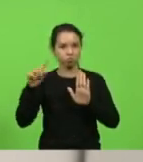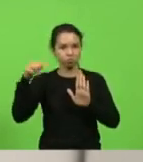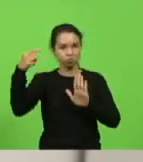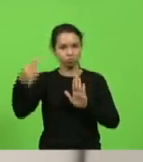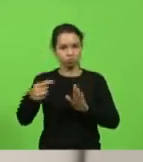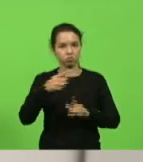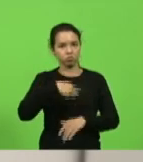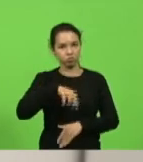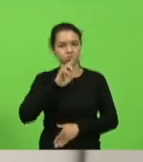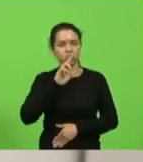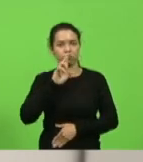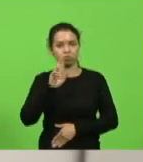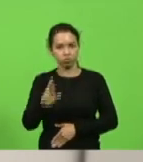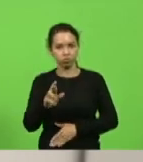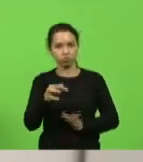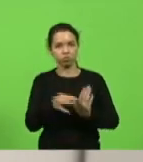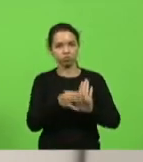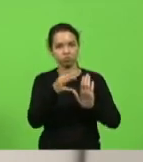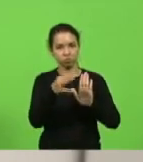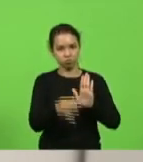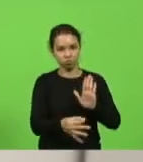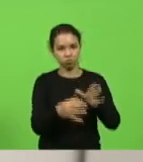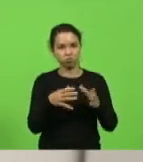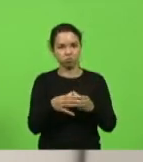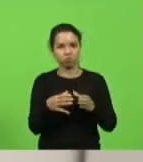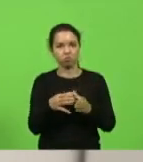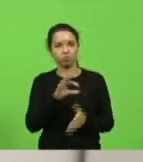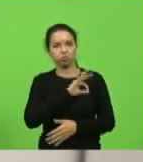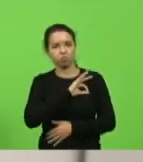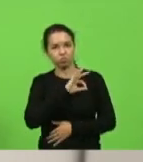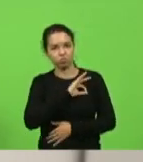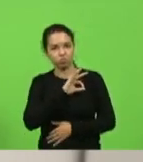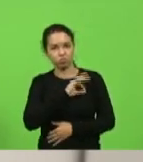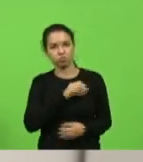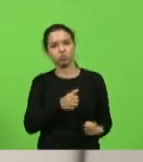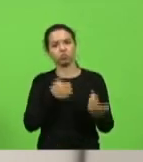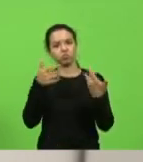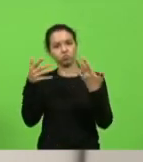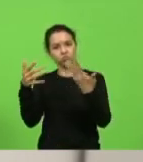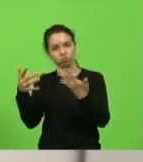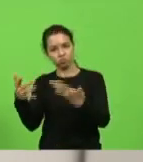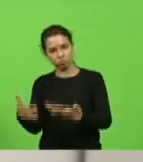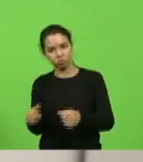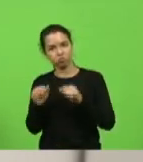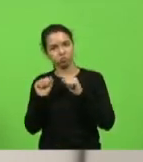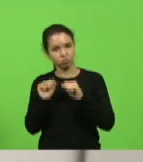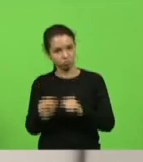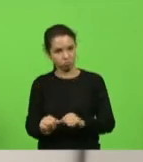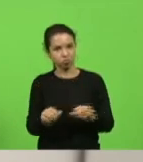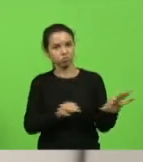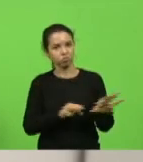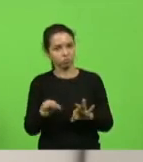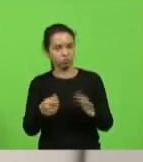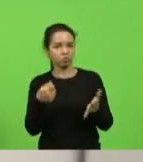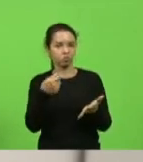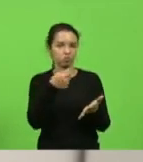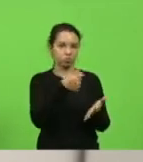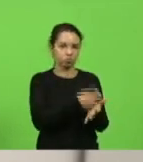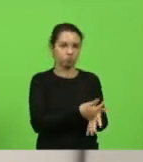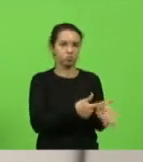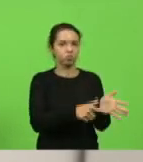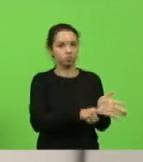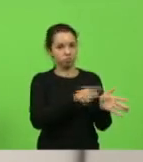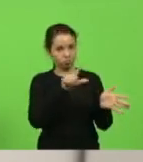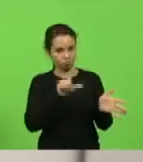já respondemos com o parecer da nossa área técnica, dando todas as condições para que pudesse ser feito o pagamento antecipado